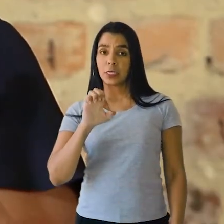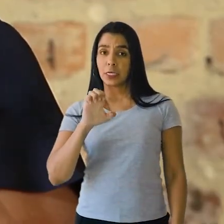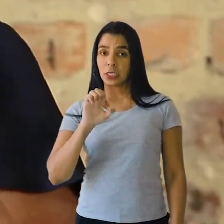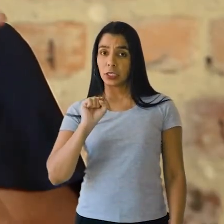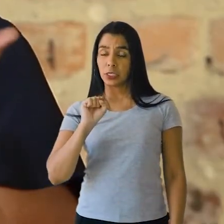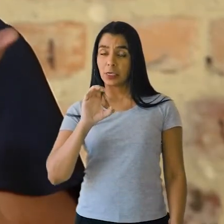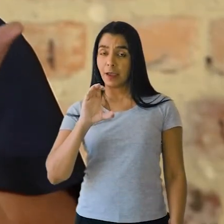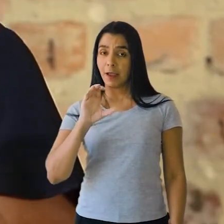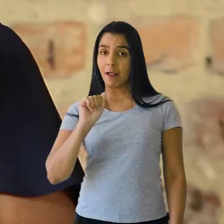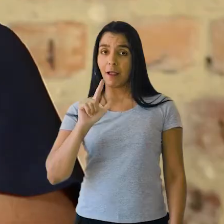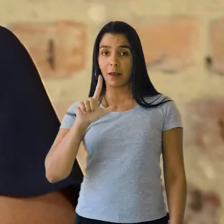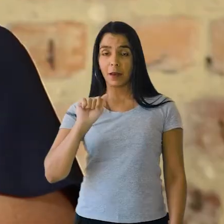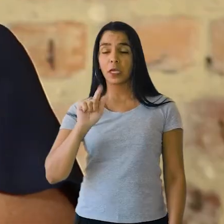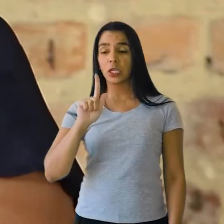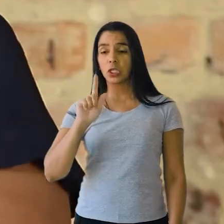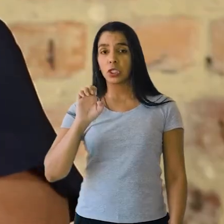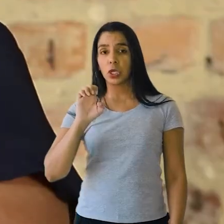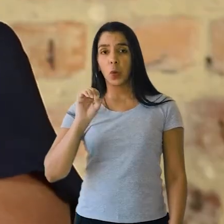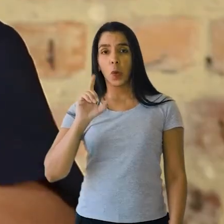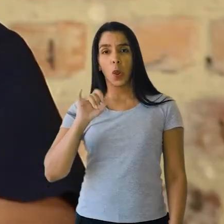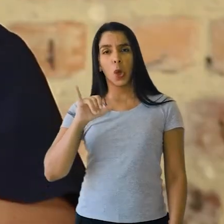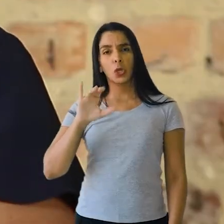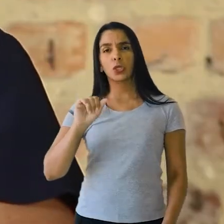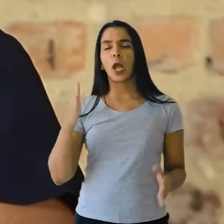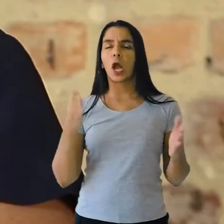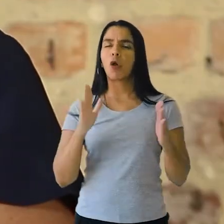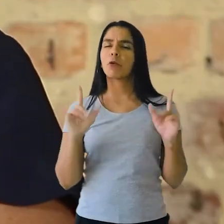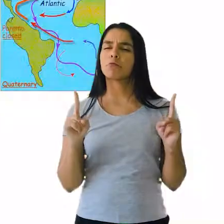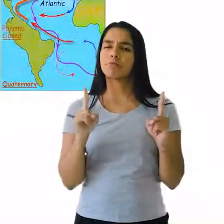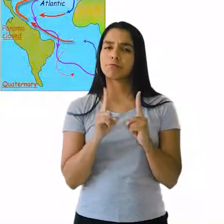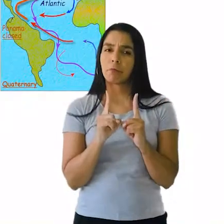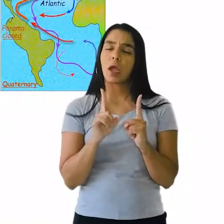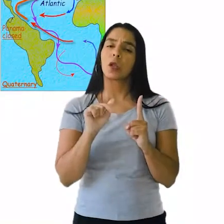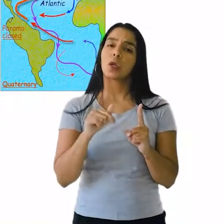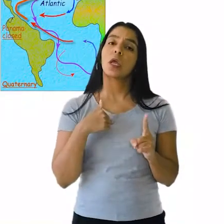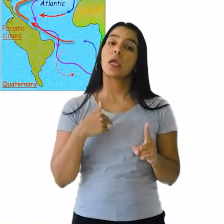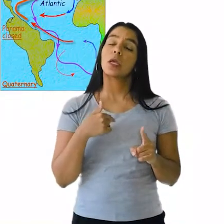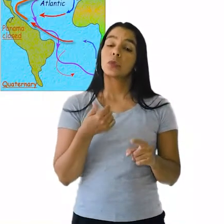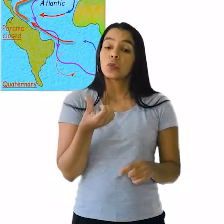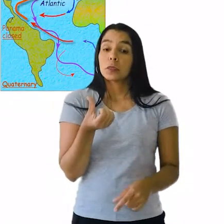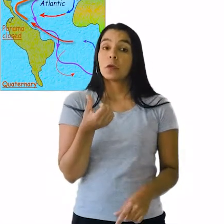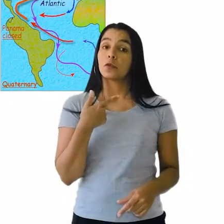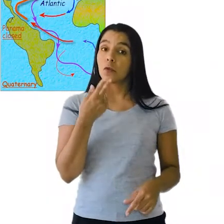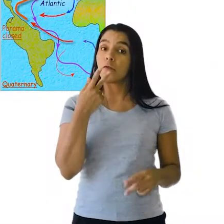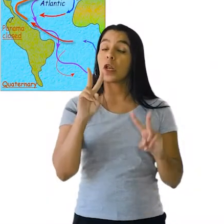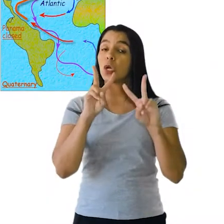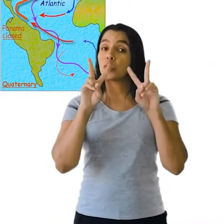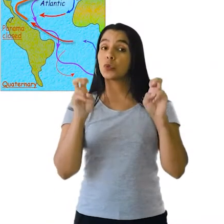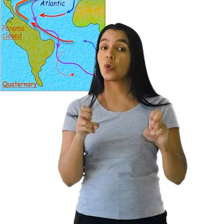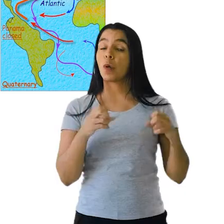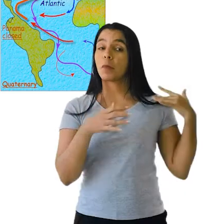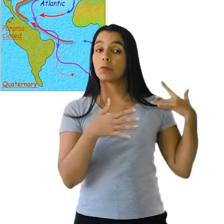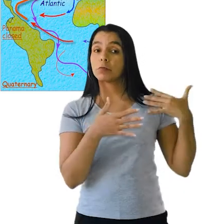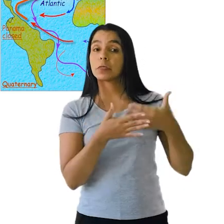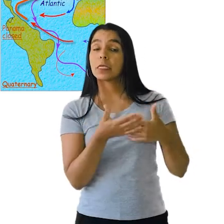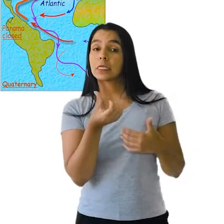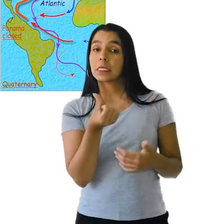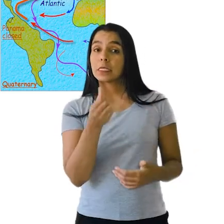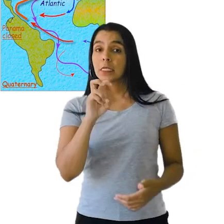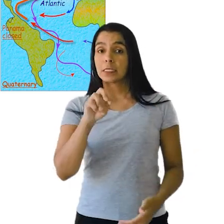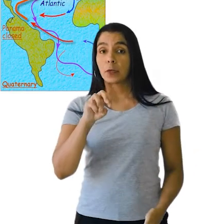processos da escala geológica, e agora aqui o meu recorte fica um pouco menor. Então, eu estou agora apresentando para vocês um recorte dos